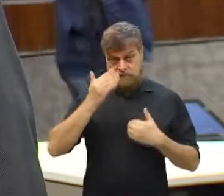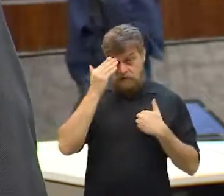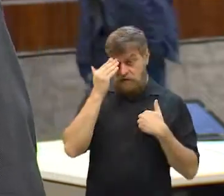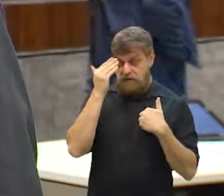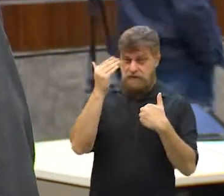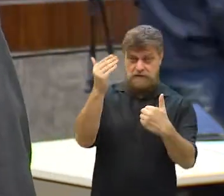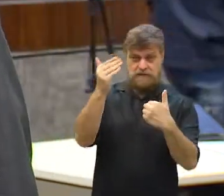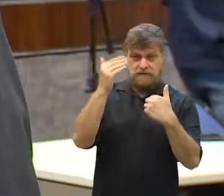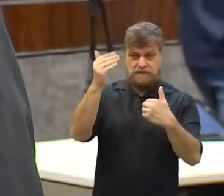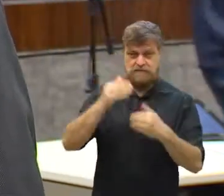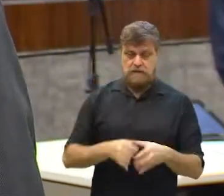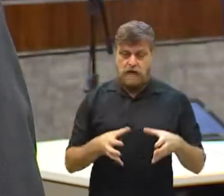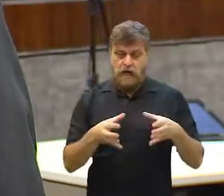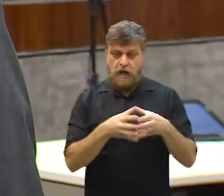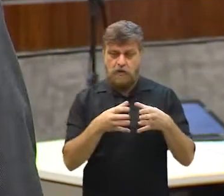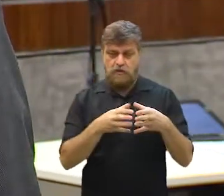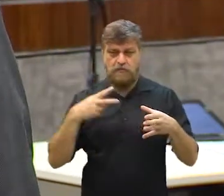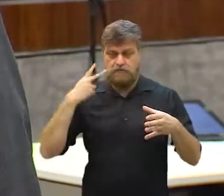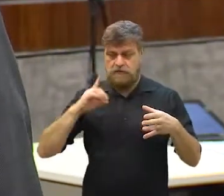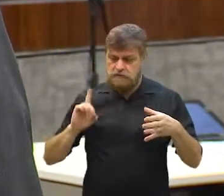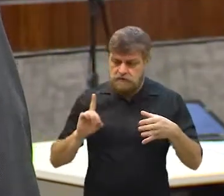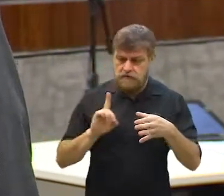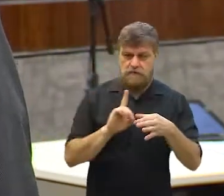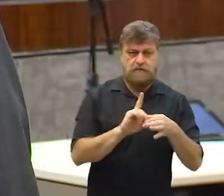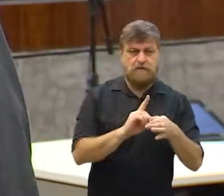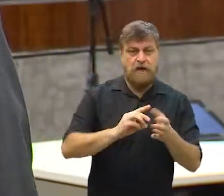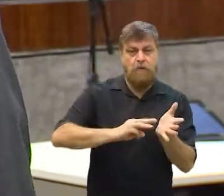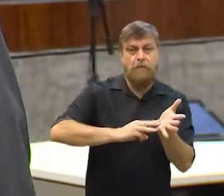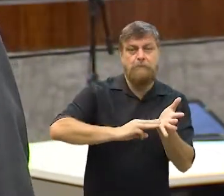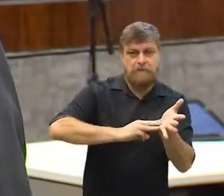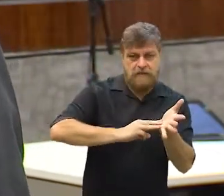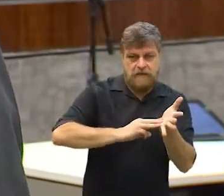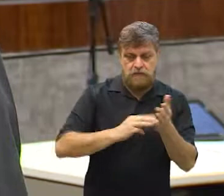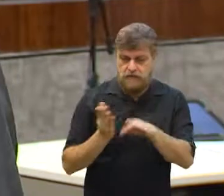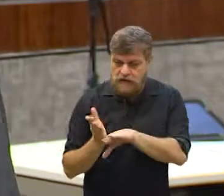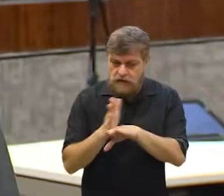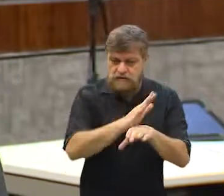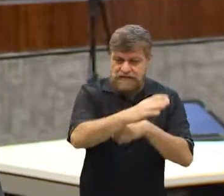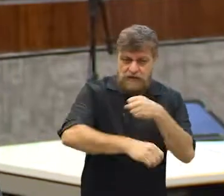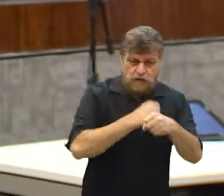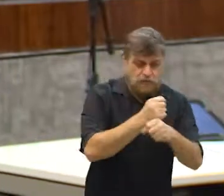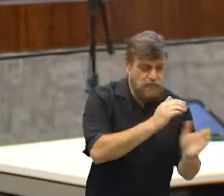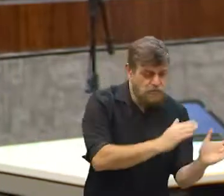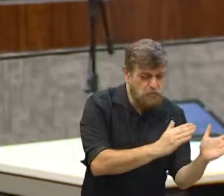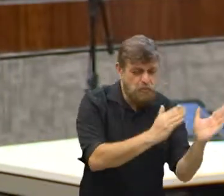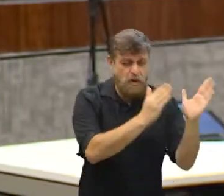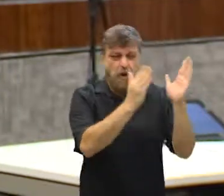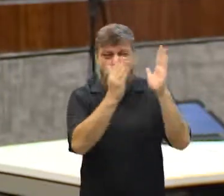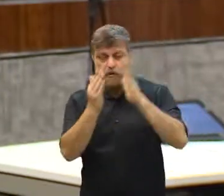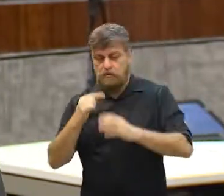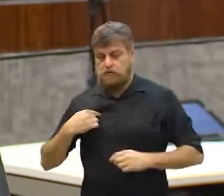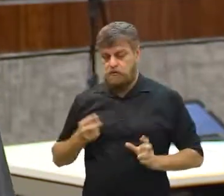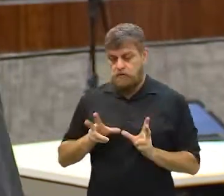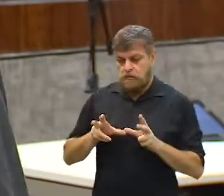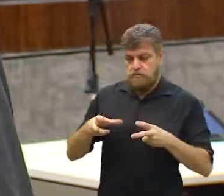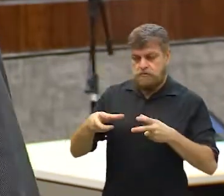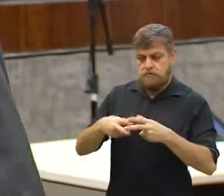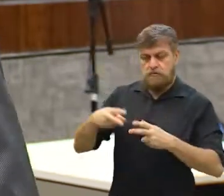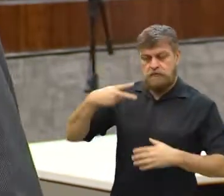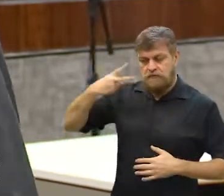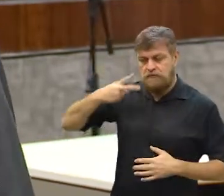É tem que agradecer aqui os membros da minha condição que contribuiu durante o ano todo nossa condição foram comissão que